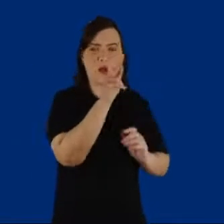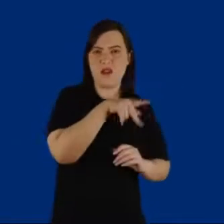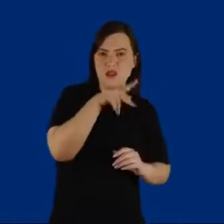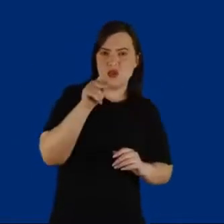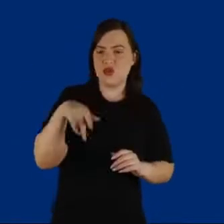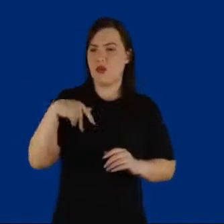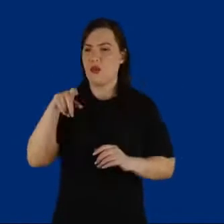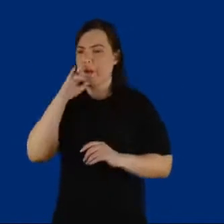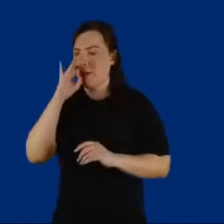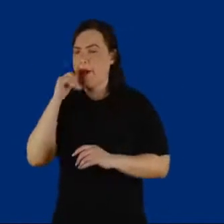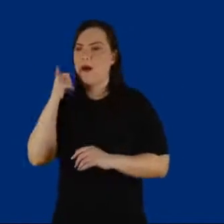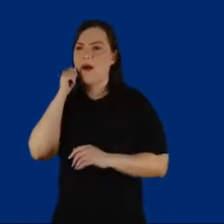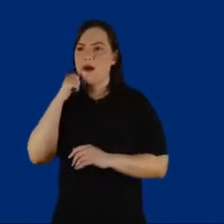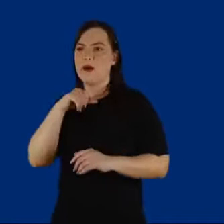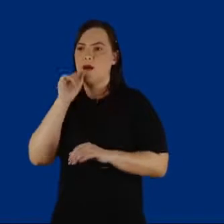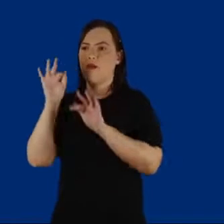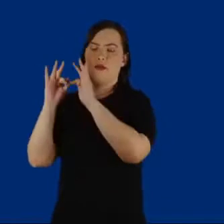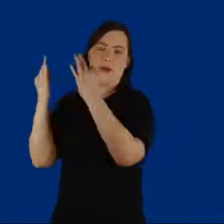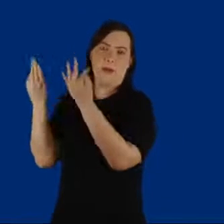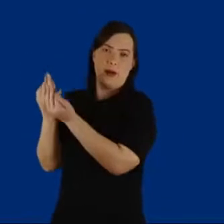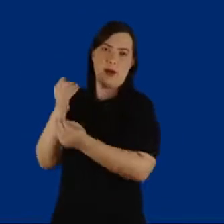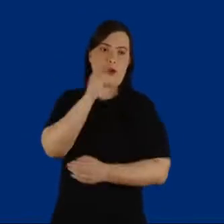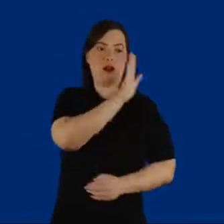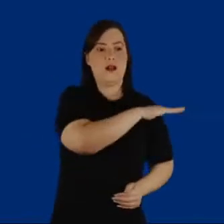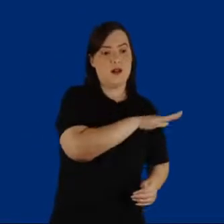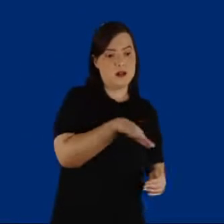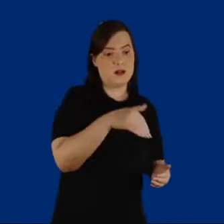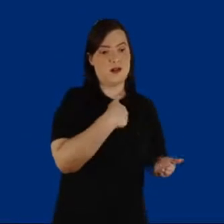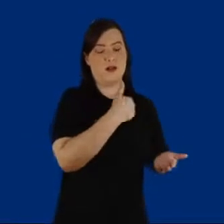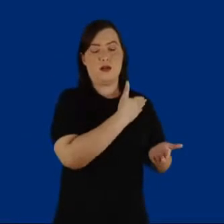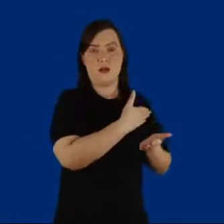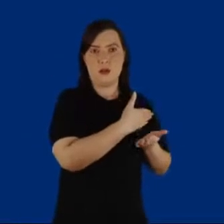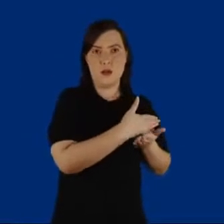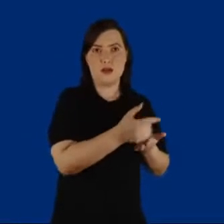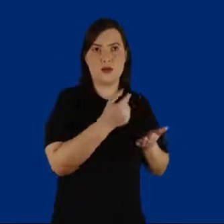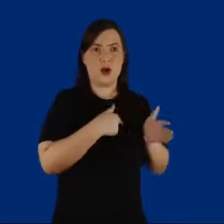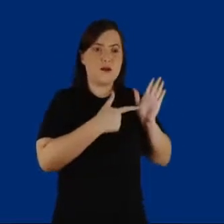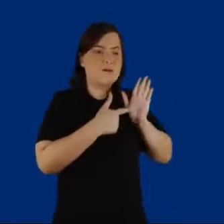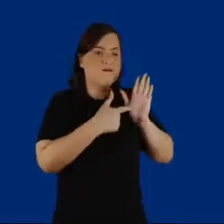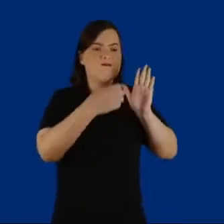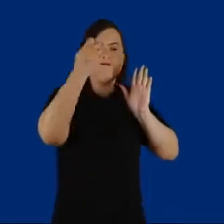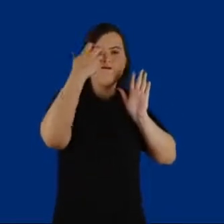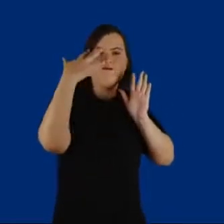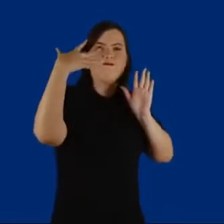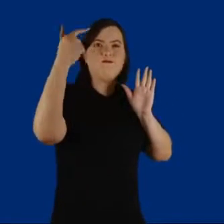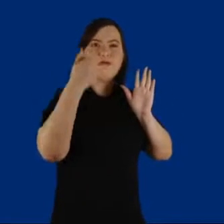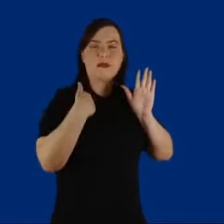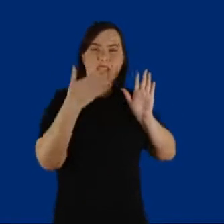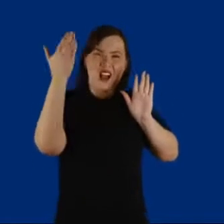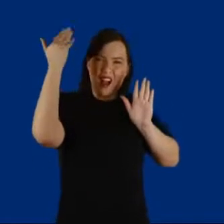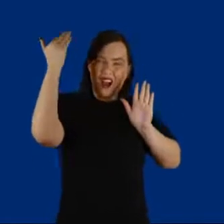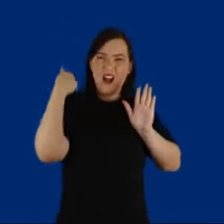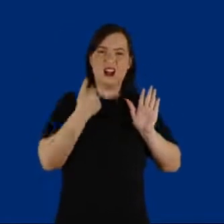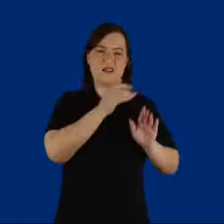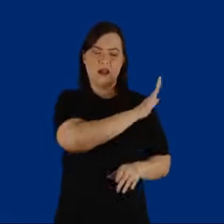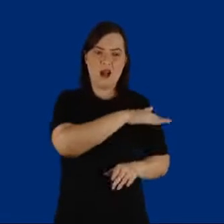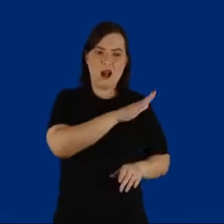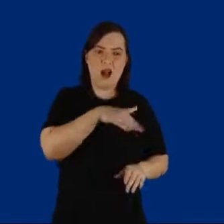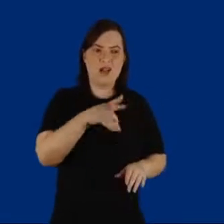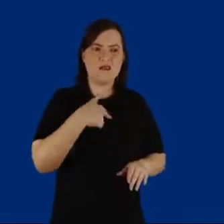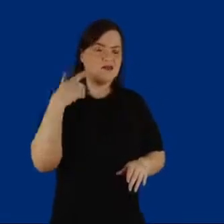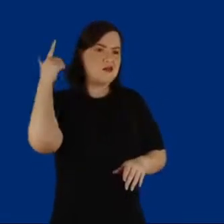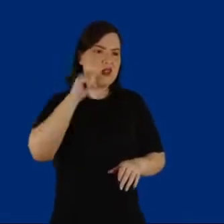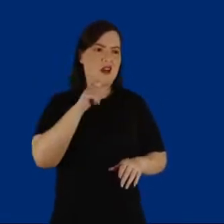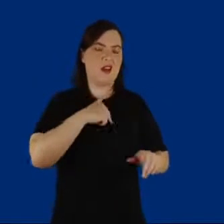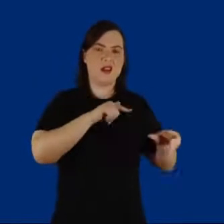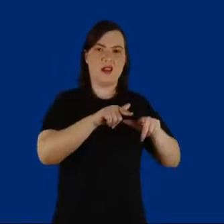para os pais. E essas crianças começaram a brilhar. Antes, elas eram crianças que não conseguiam